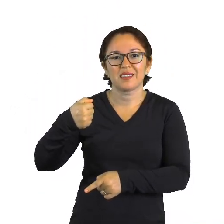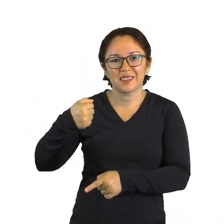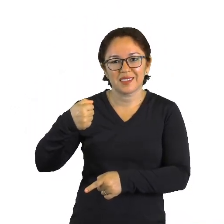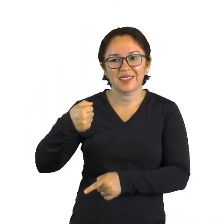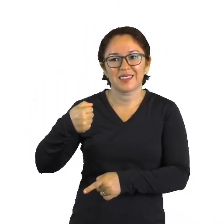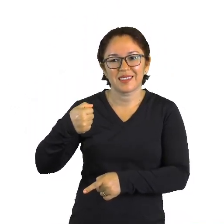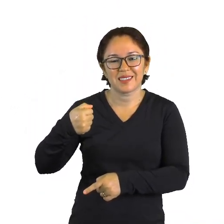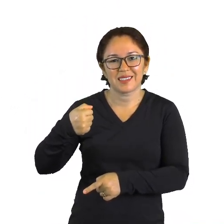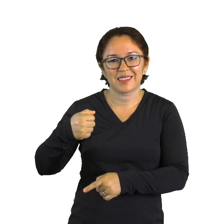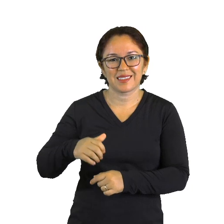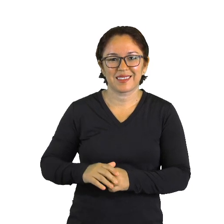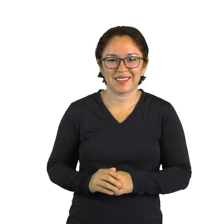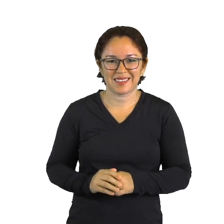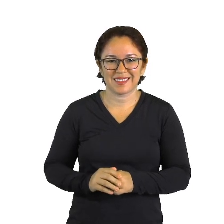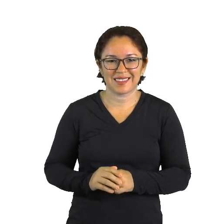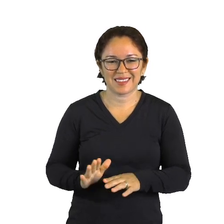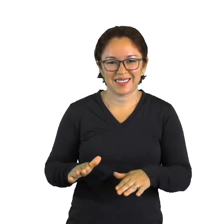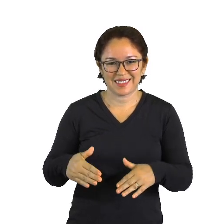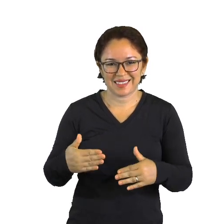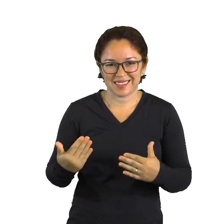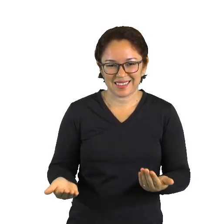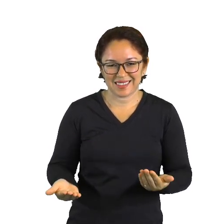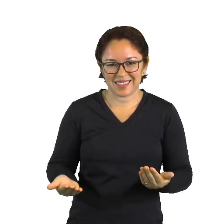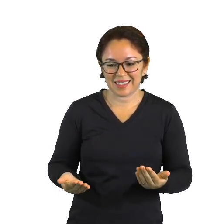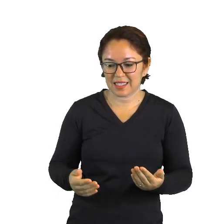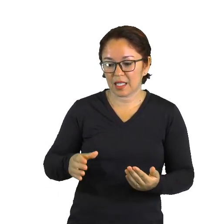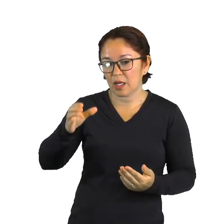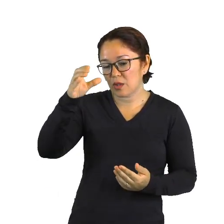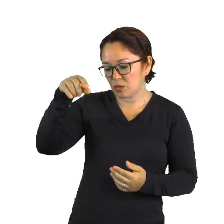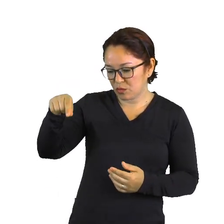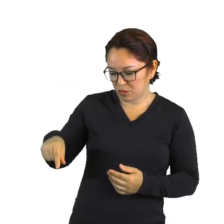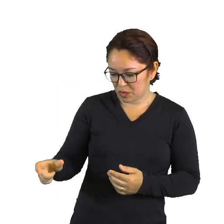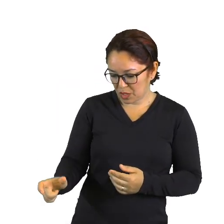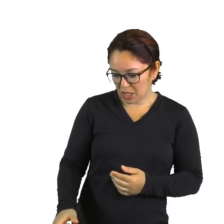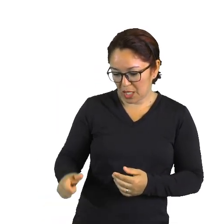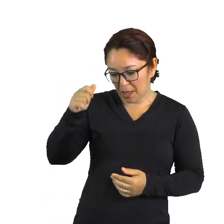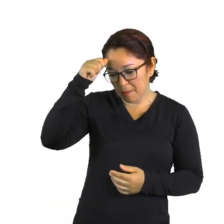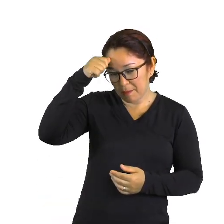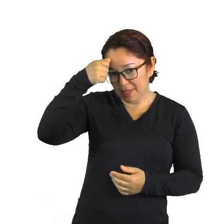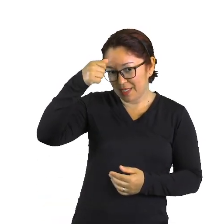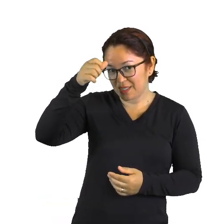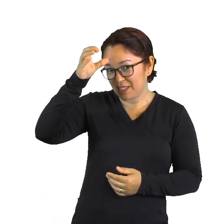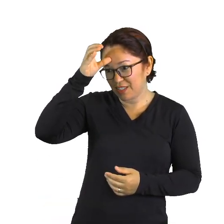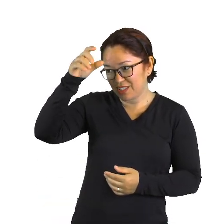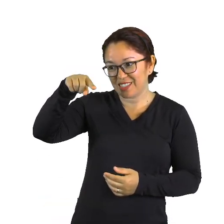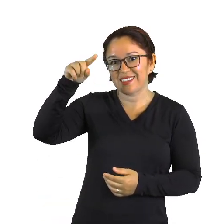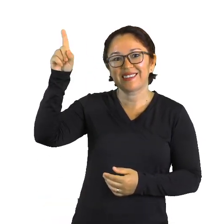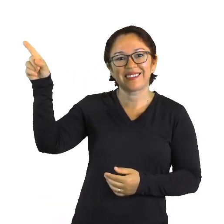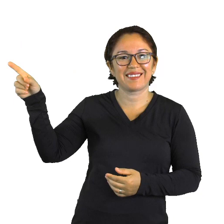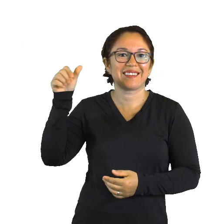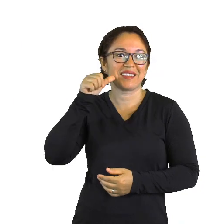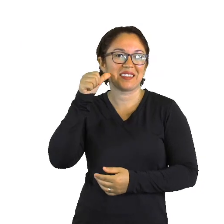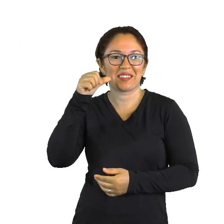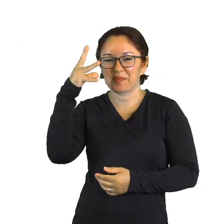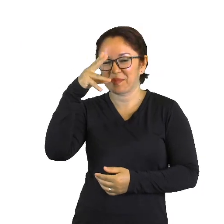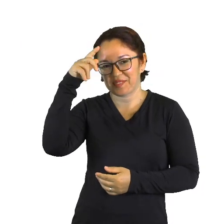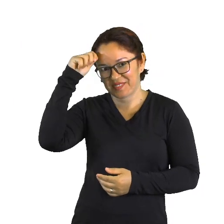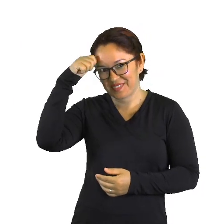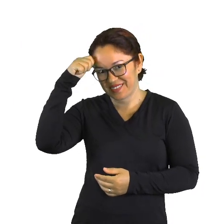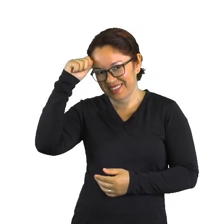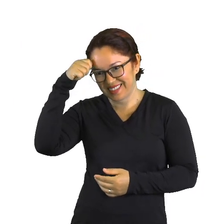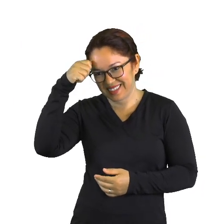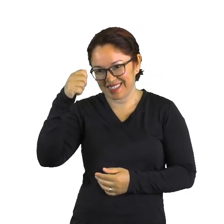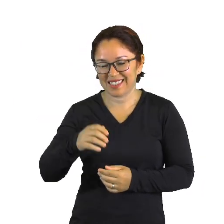a filhada da tal menina bonita que morava na casa ao lado. E quando a coelhinha saía de